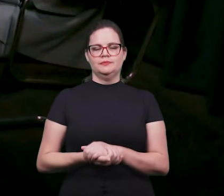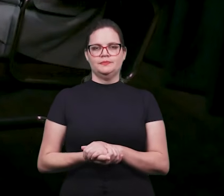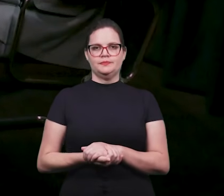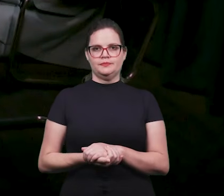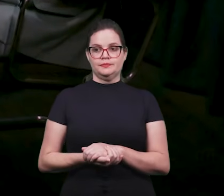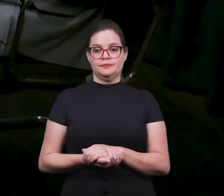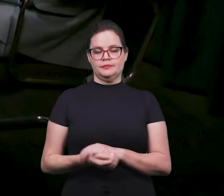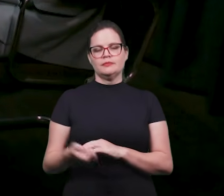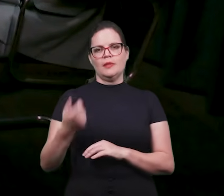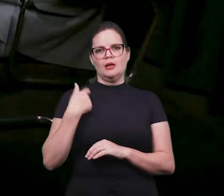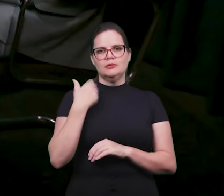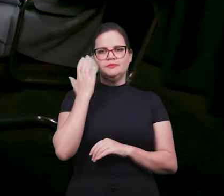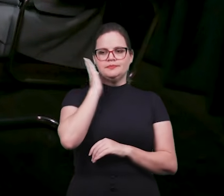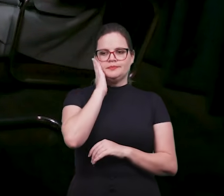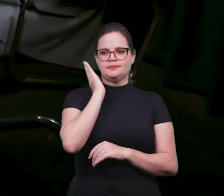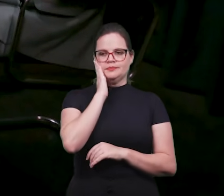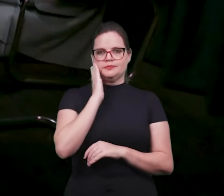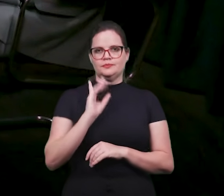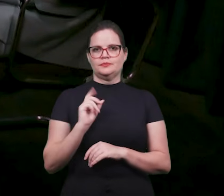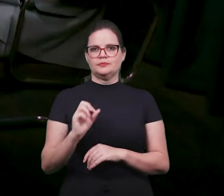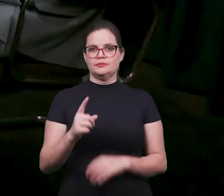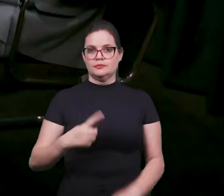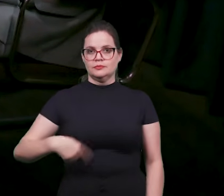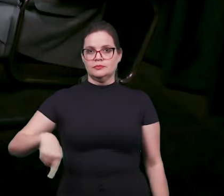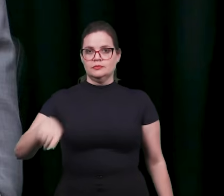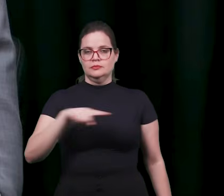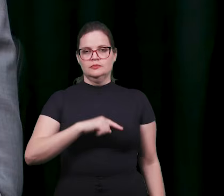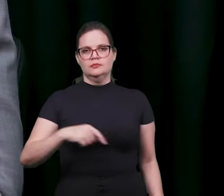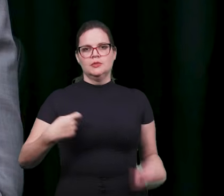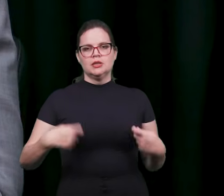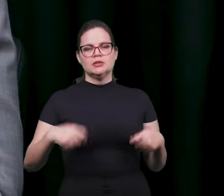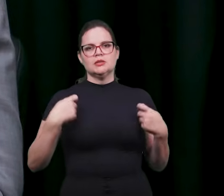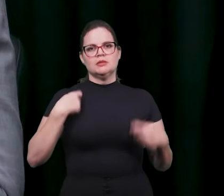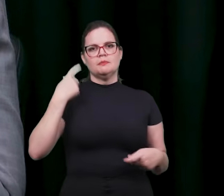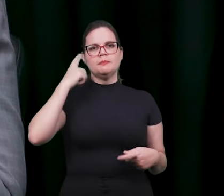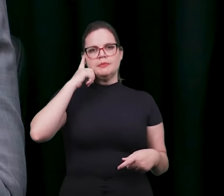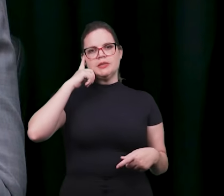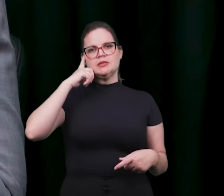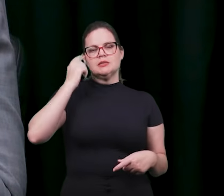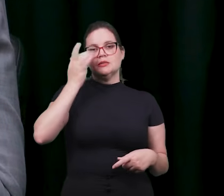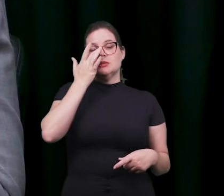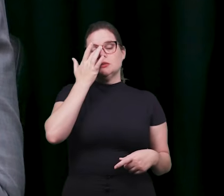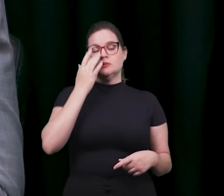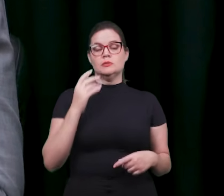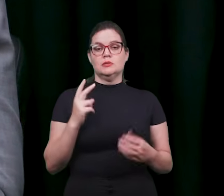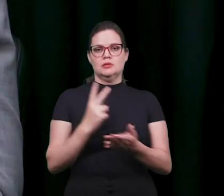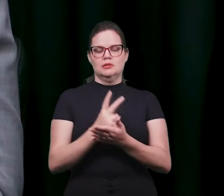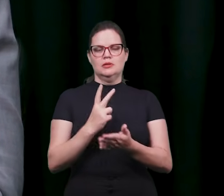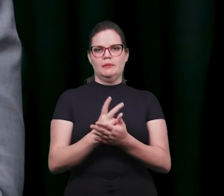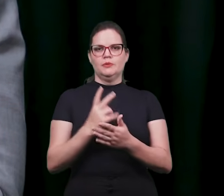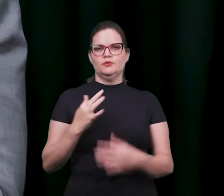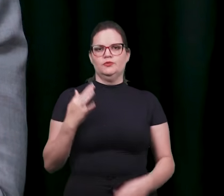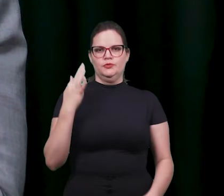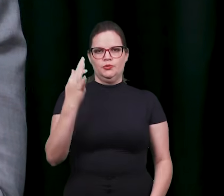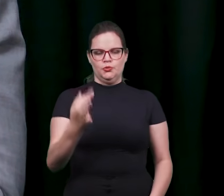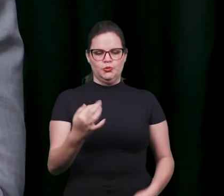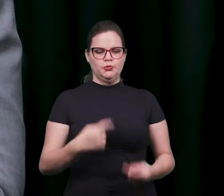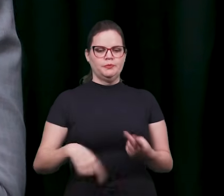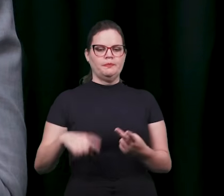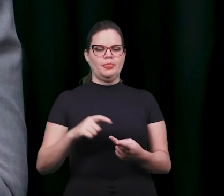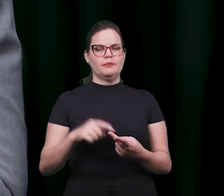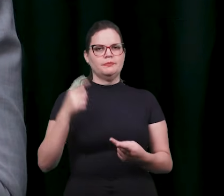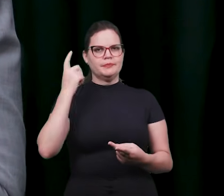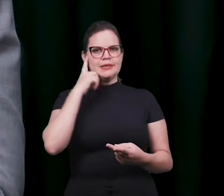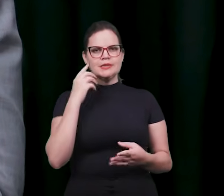Doutor Rodrigo, eu entendo que nós precisamos pensar para o futuro, pensar